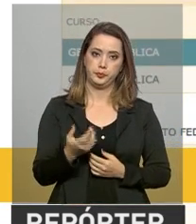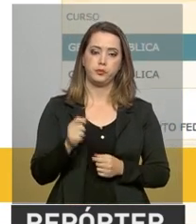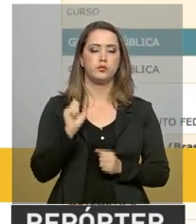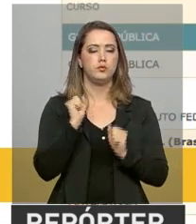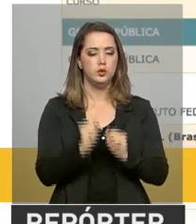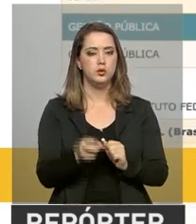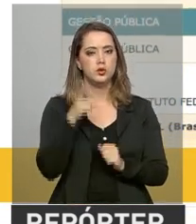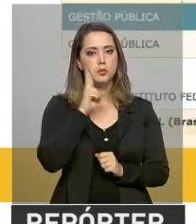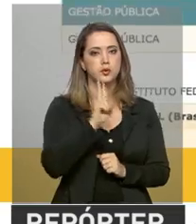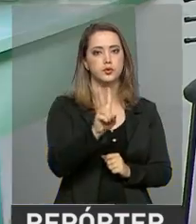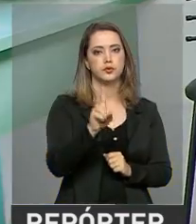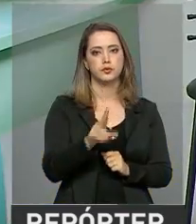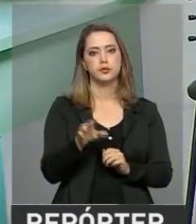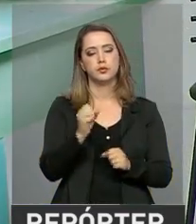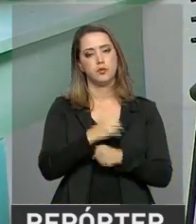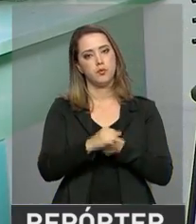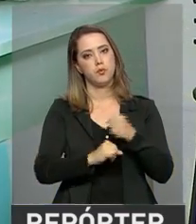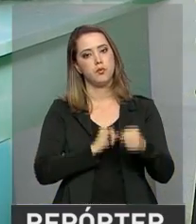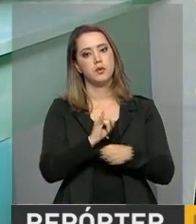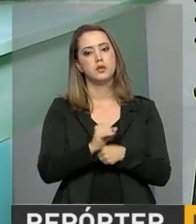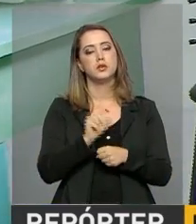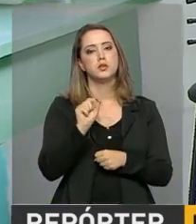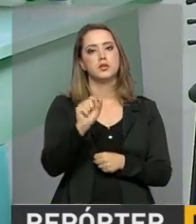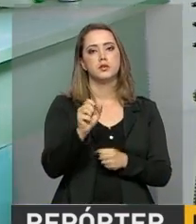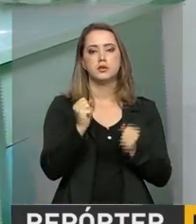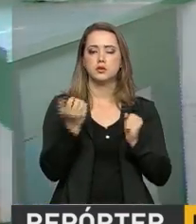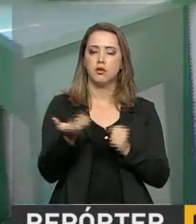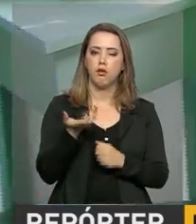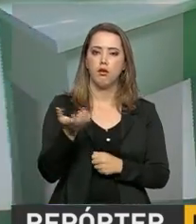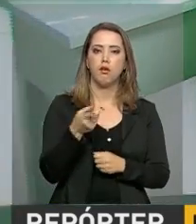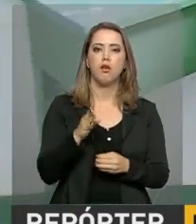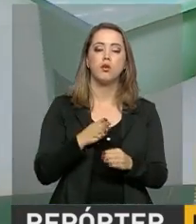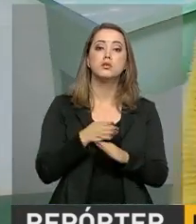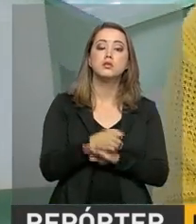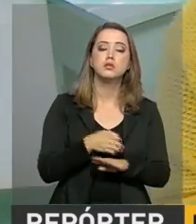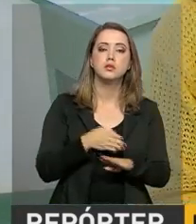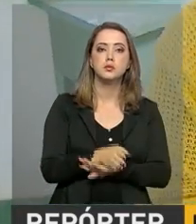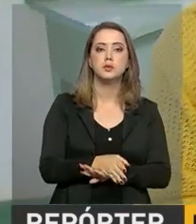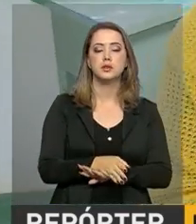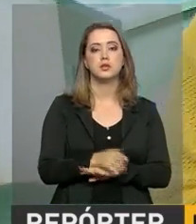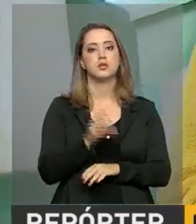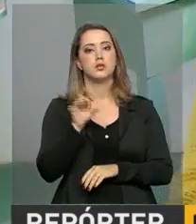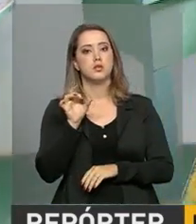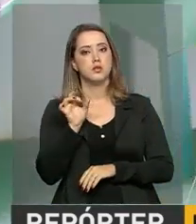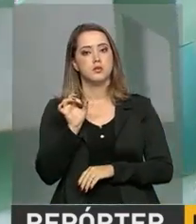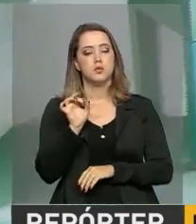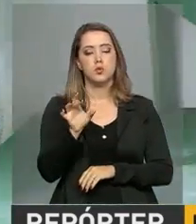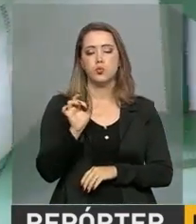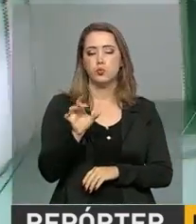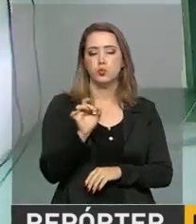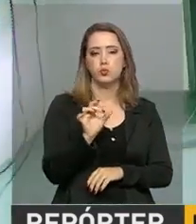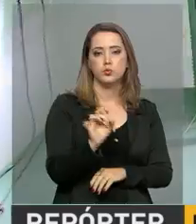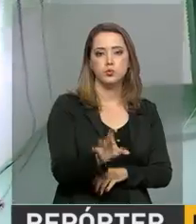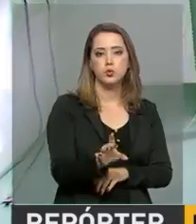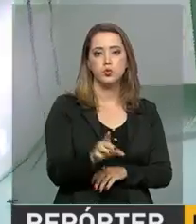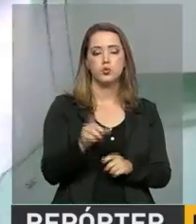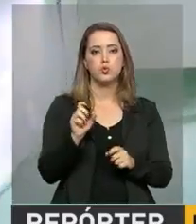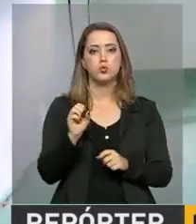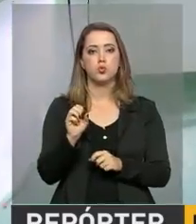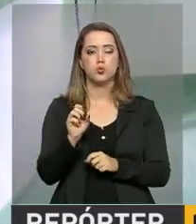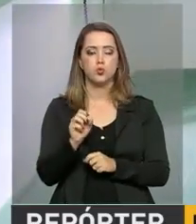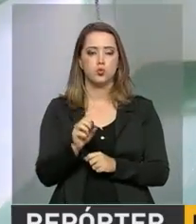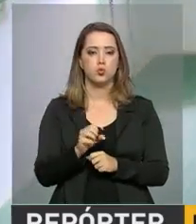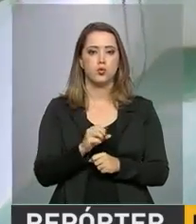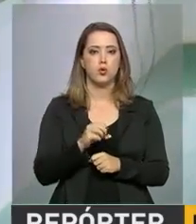para consulta no site. Para participar da segunda edição do SISU de 2016, é necessário que o candidato tenha feito